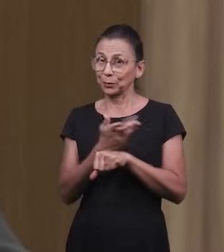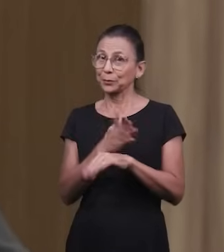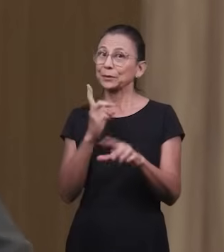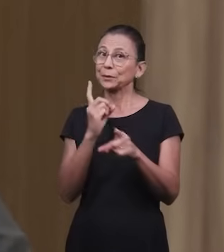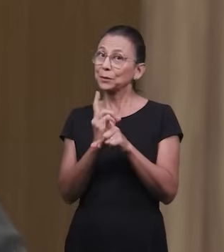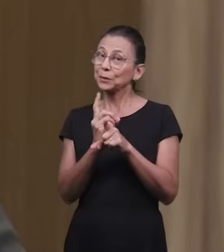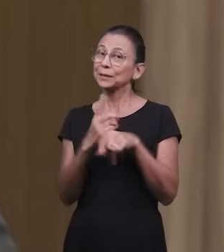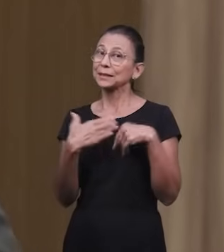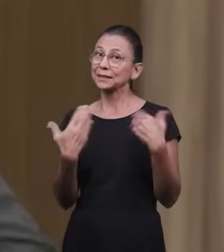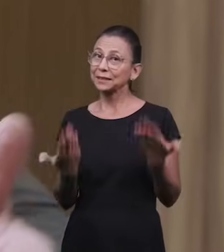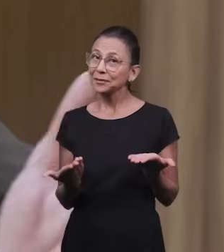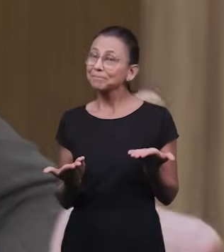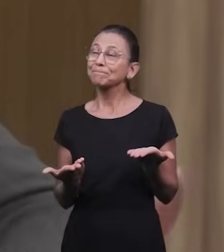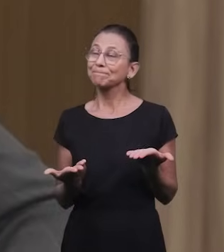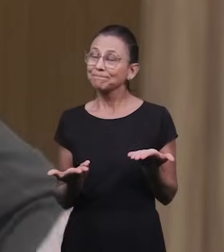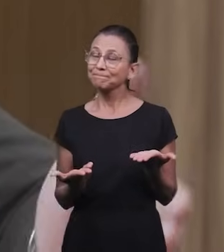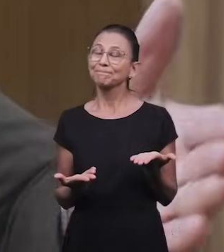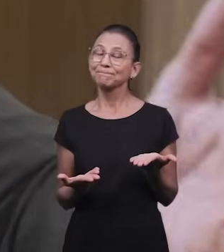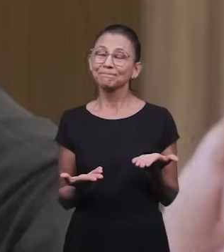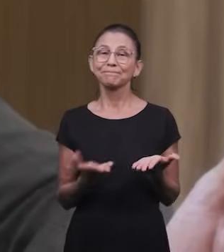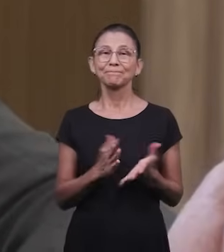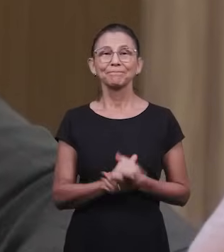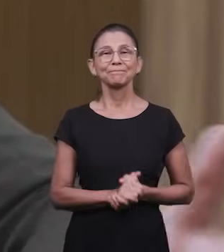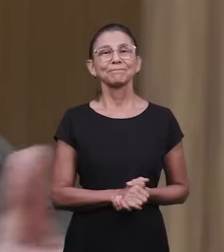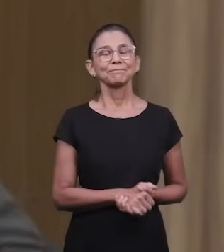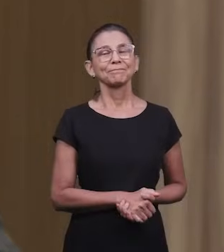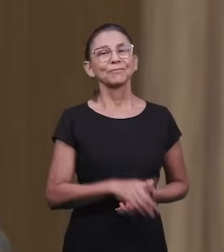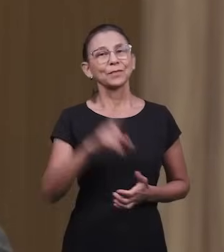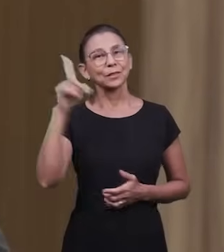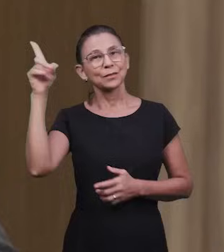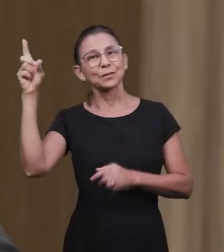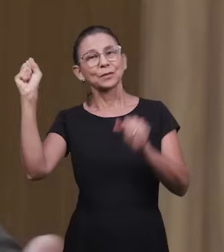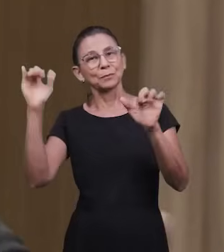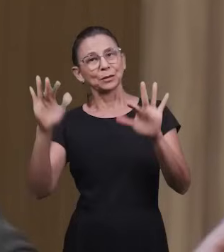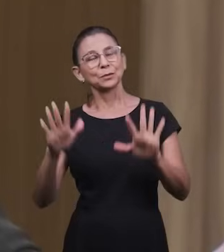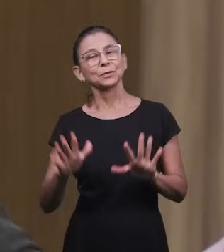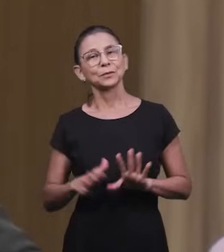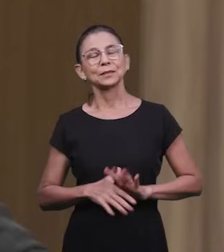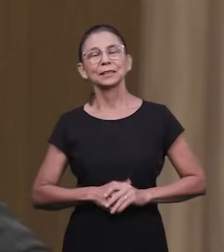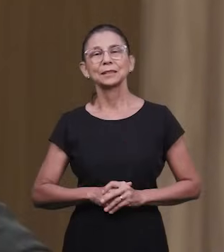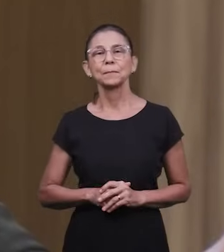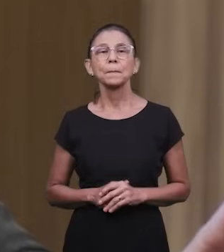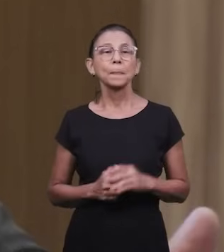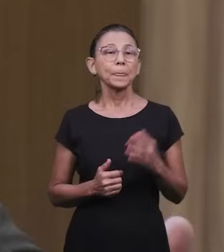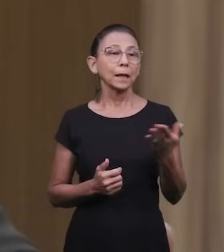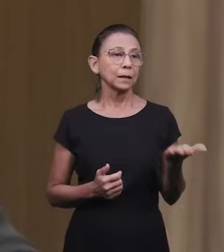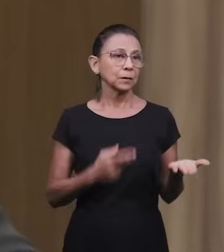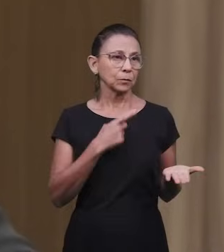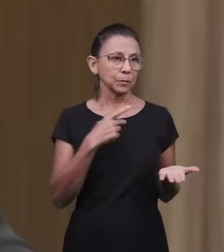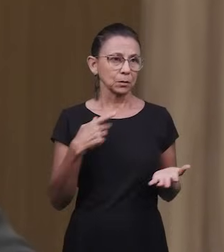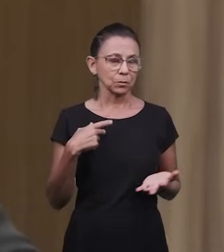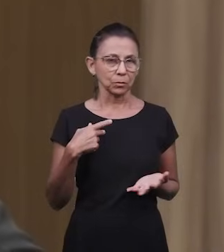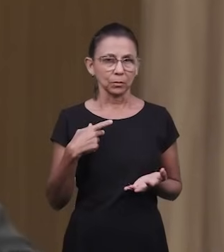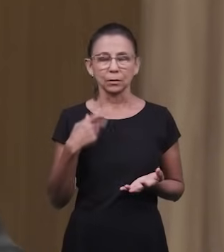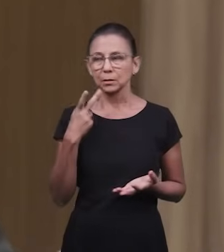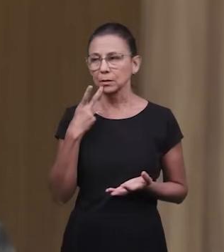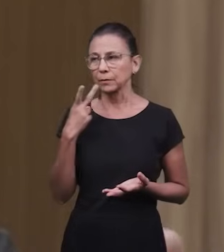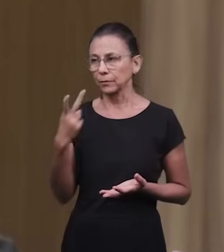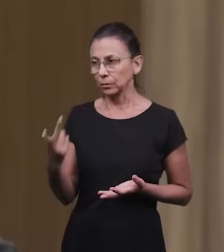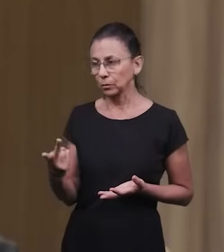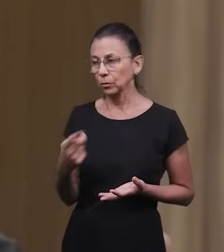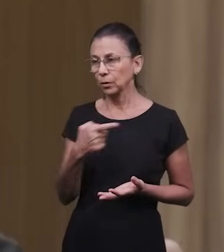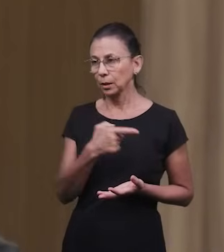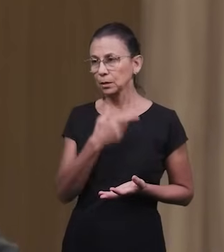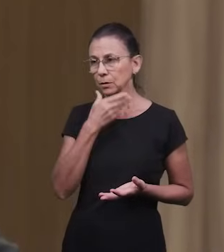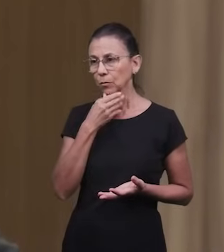né? Ela procurou, Glória a bateu a Deus. porta e o Senhor abençoou. Então, assim, pastor, como o senhor falou, esse